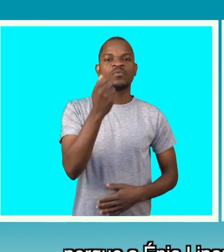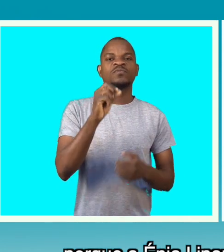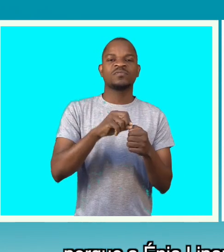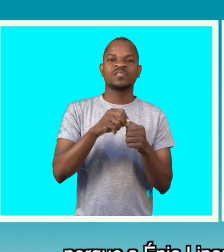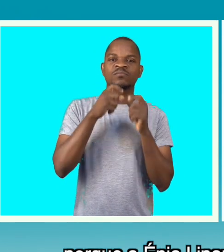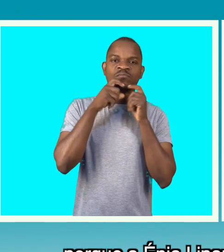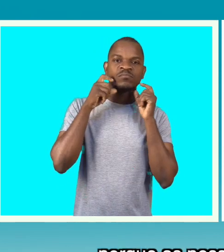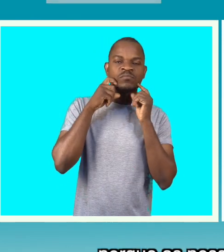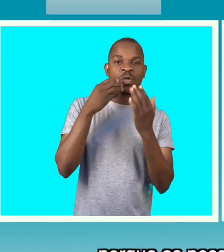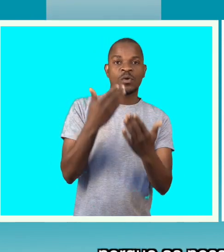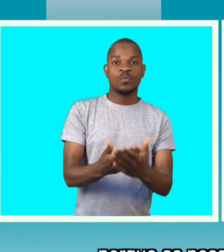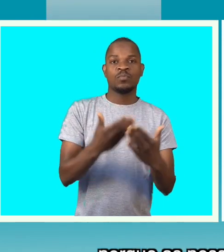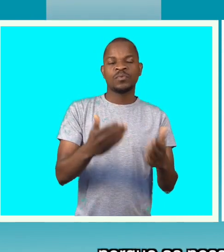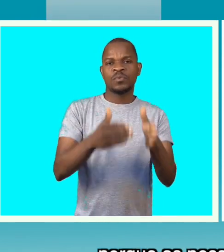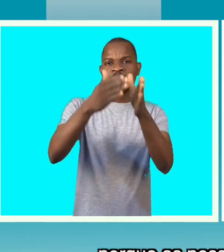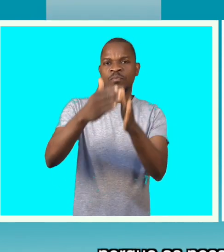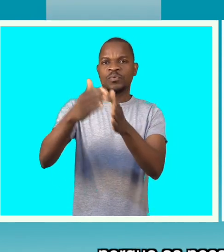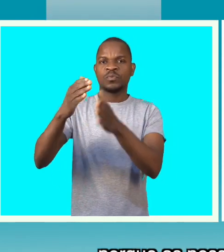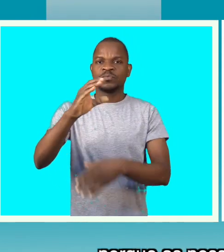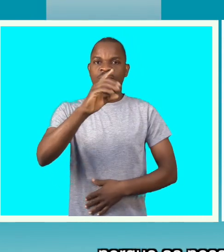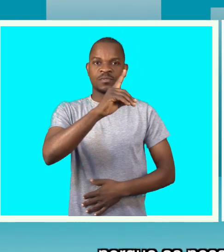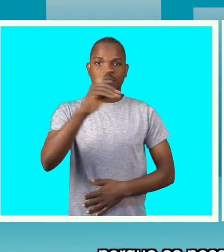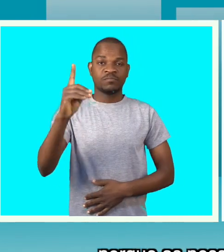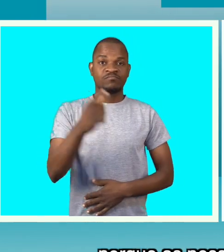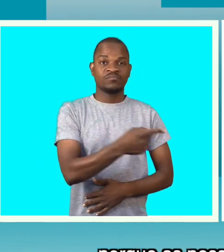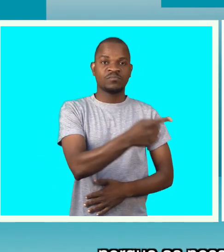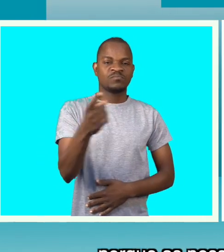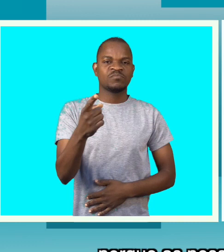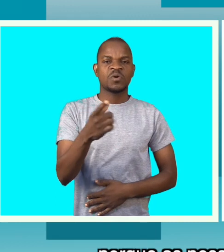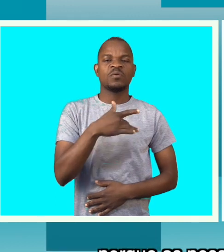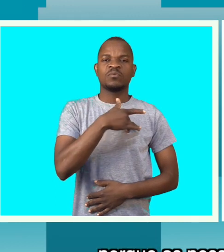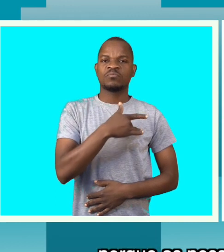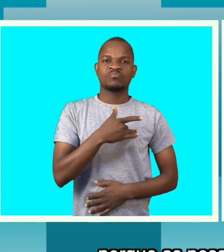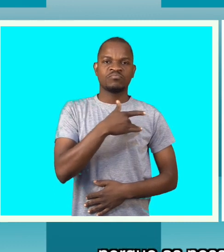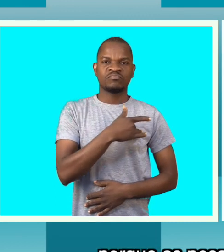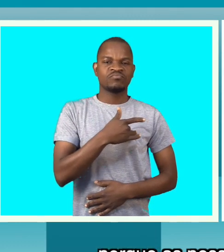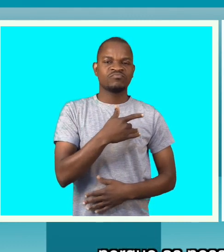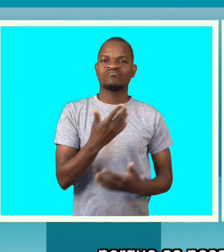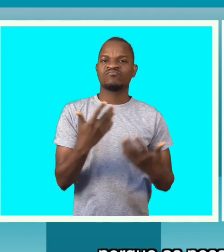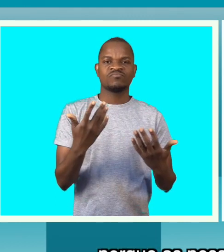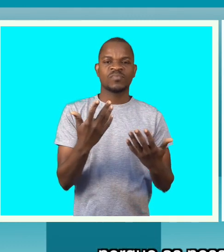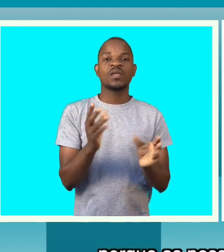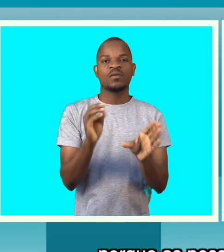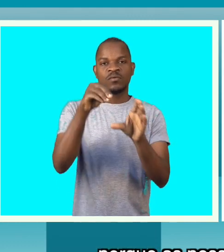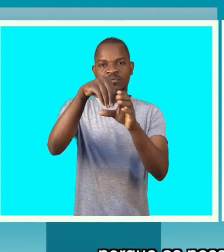eventos serem feitos aqui em Moçambique porque pessoas com deficiência sentem-se